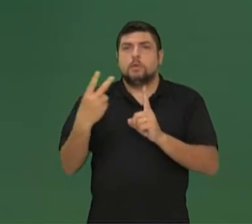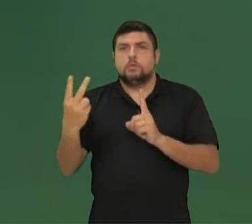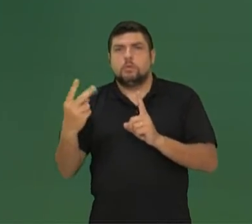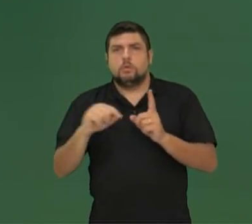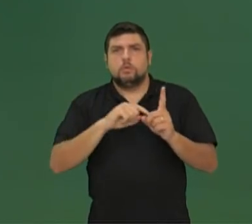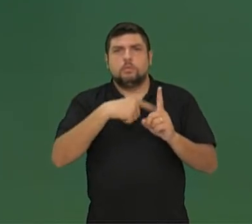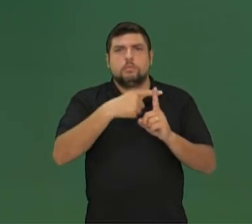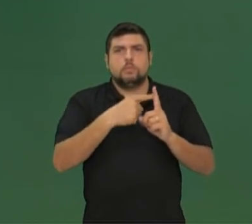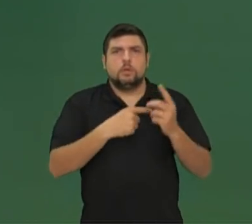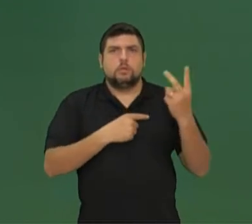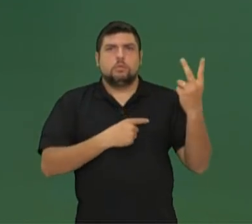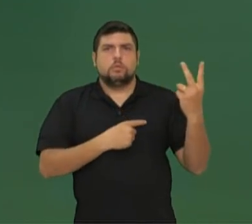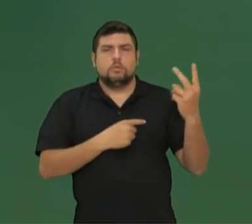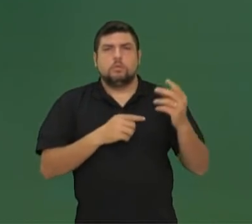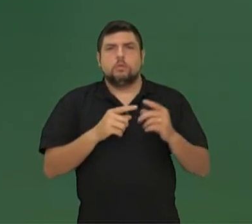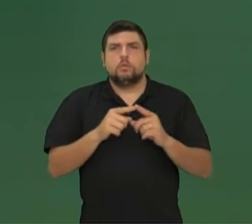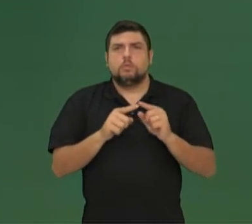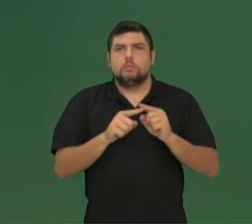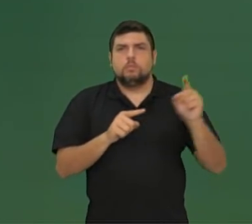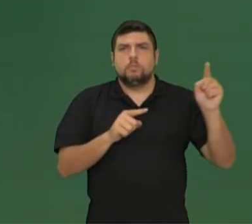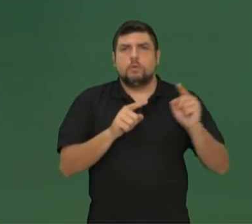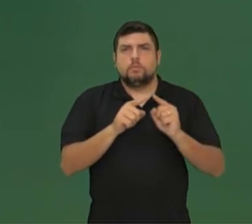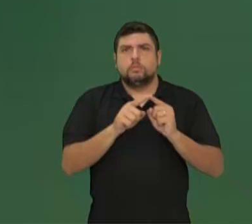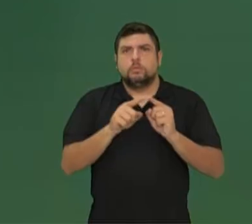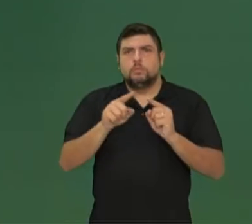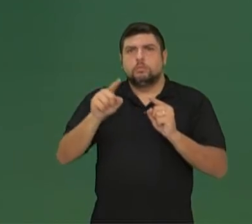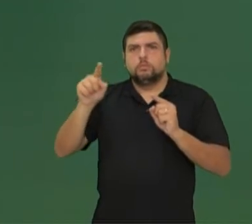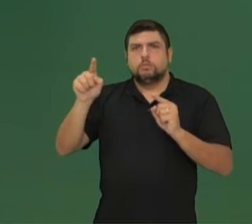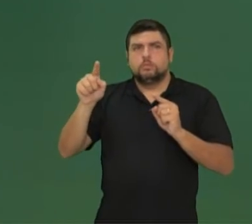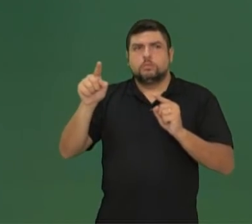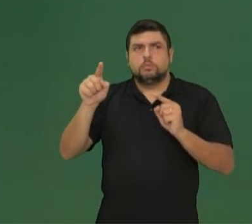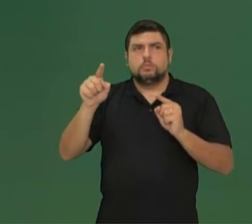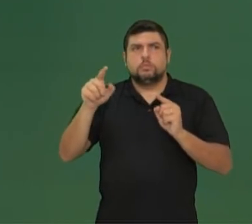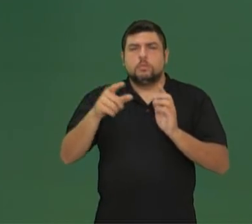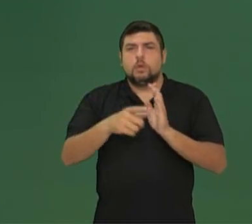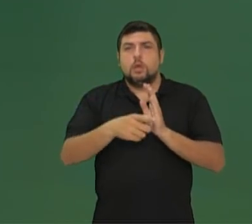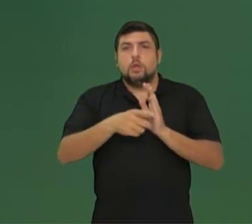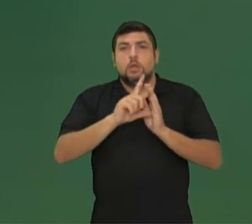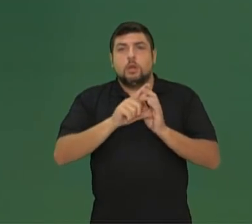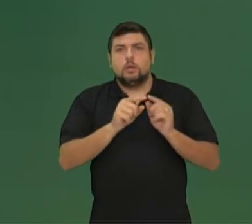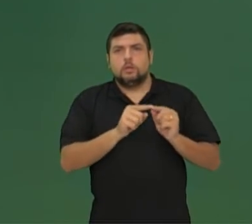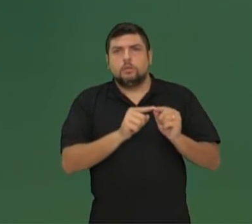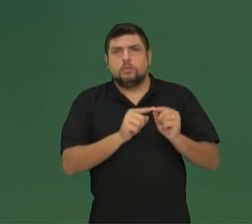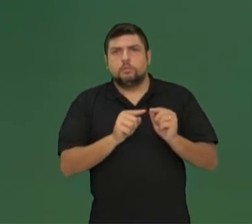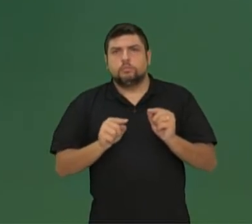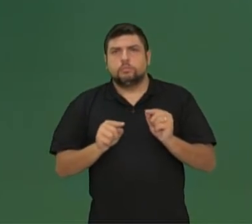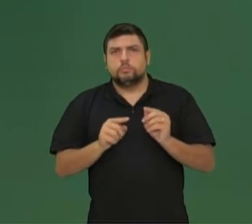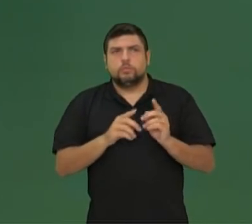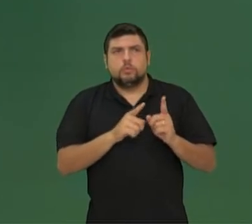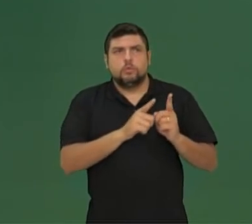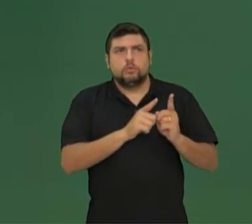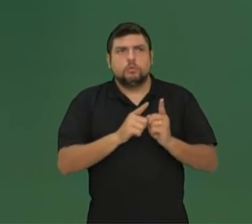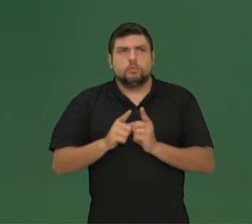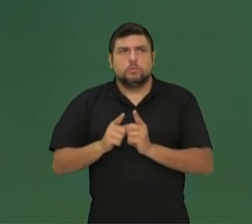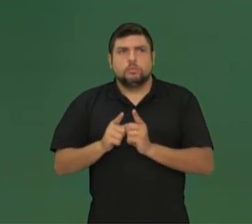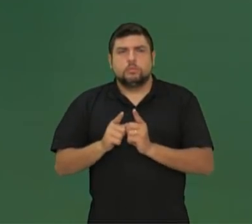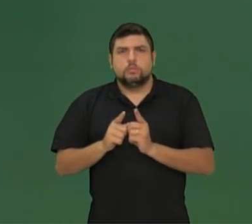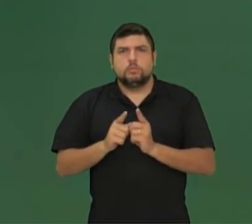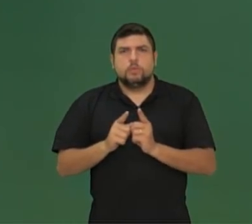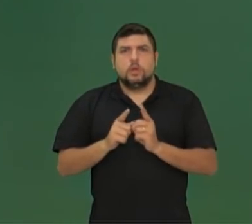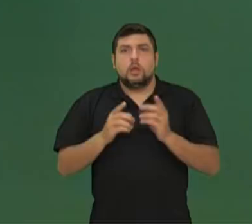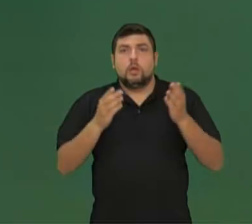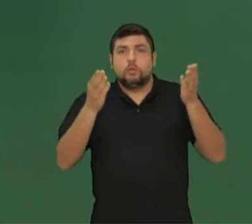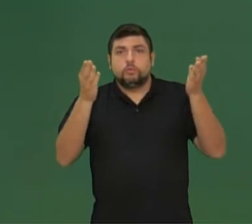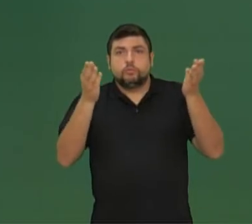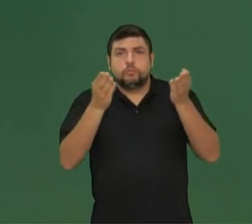aumentou 2 unidades, né? Para cima de onde estava a minha função modular antes. Ela se comporta da mesma